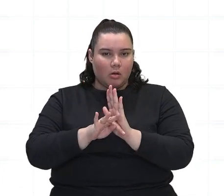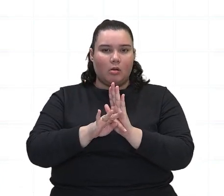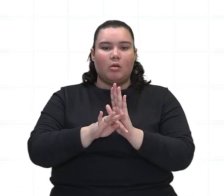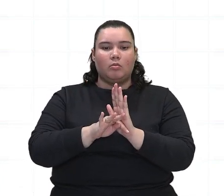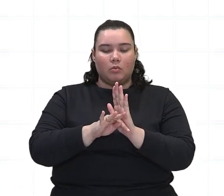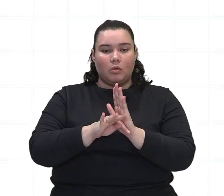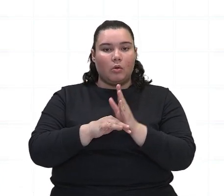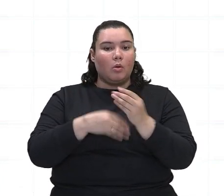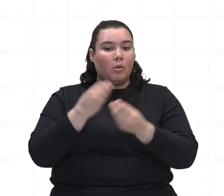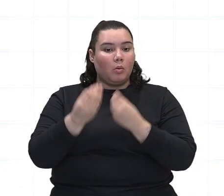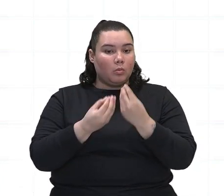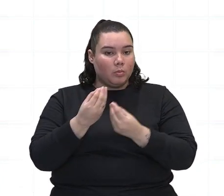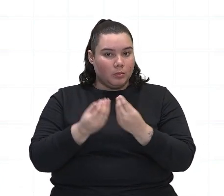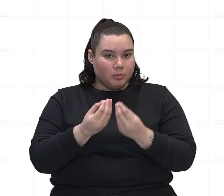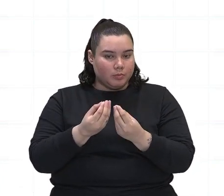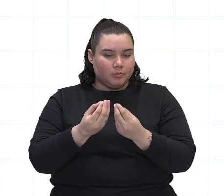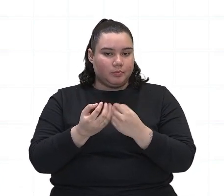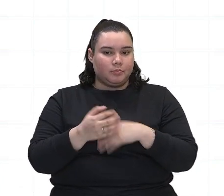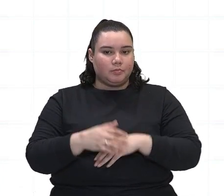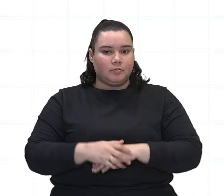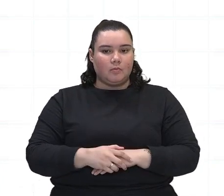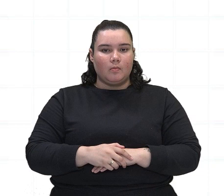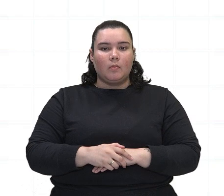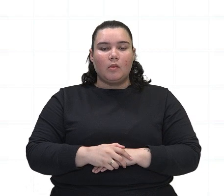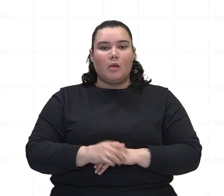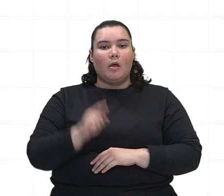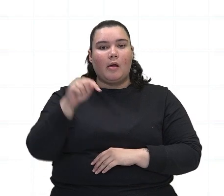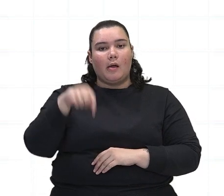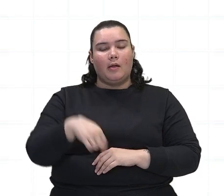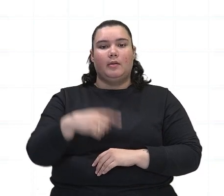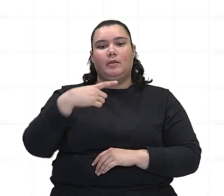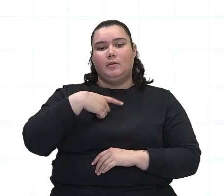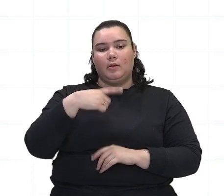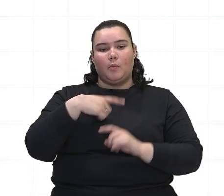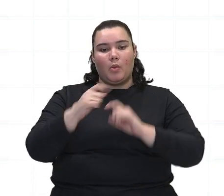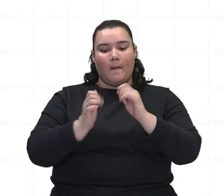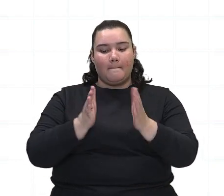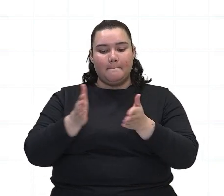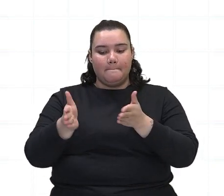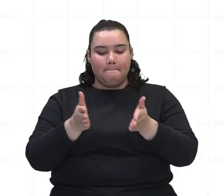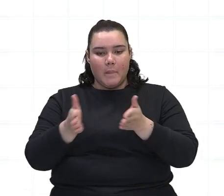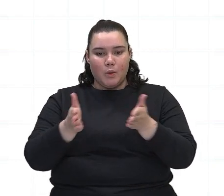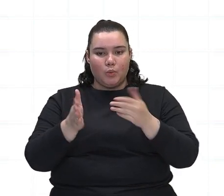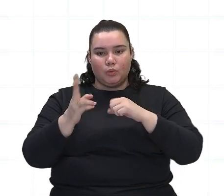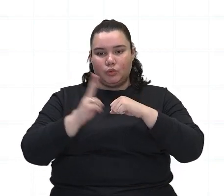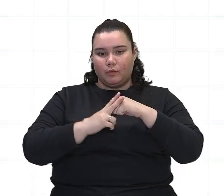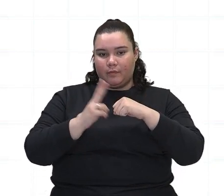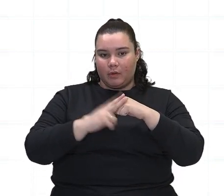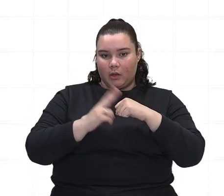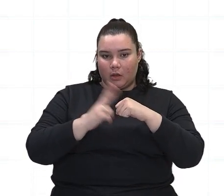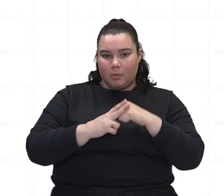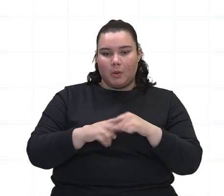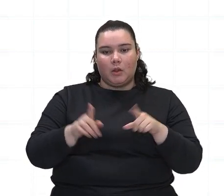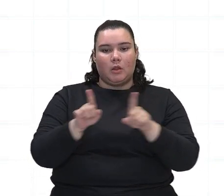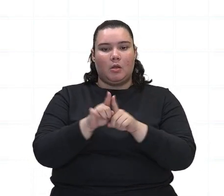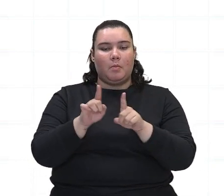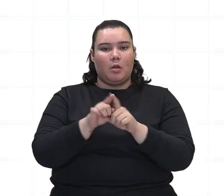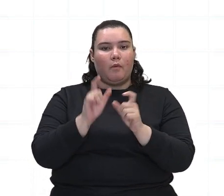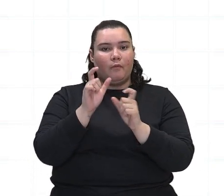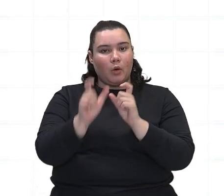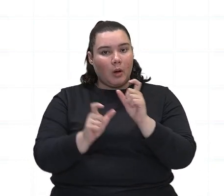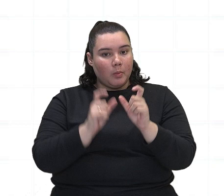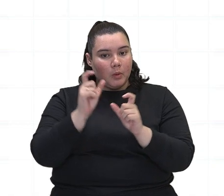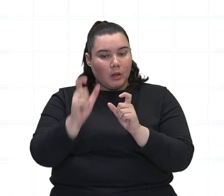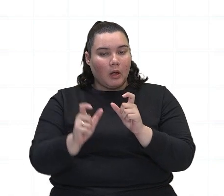de texto, com base em quê? Com base nos tempos verbais, no vocabulário e